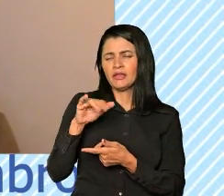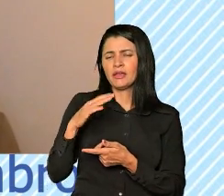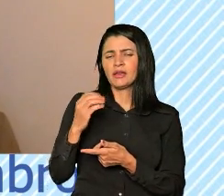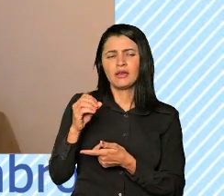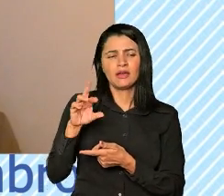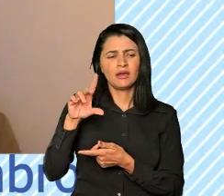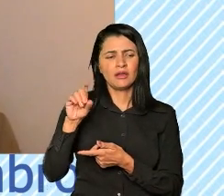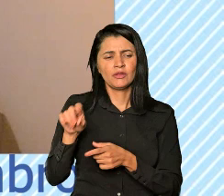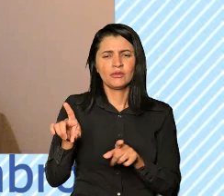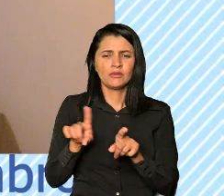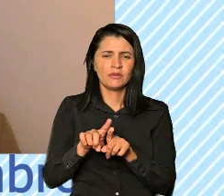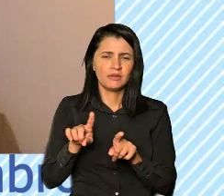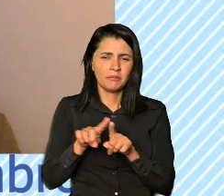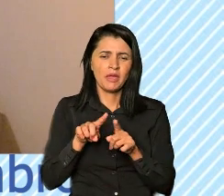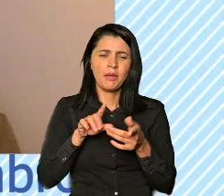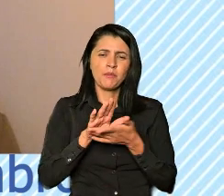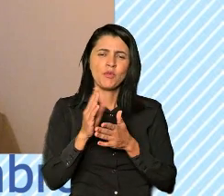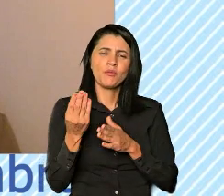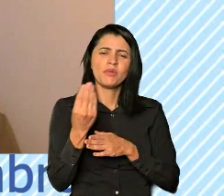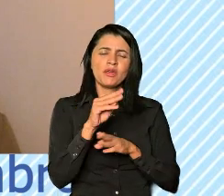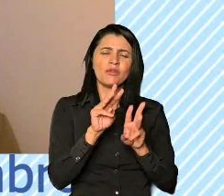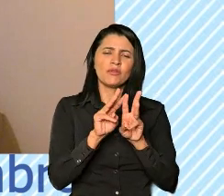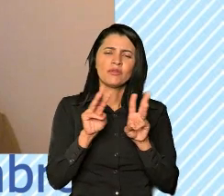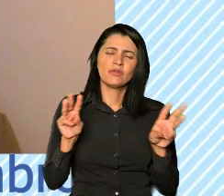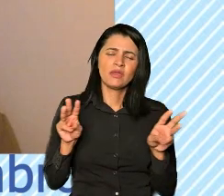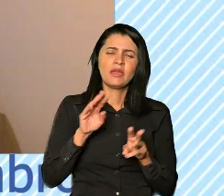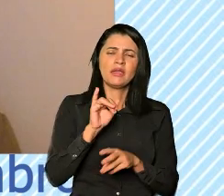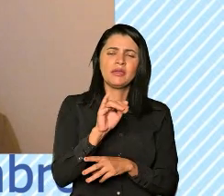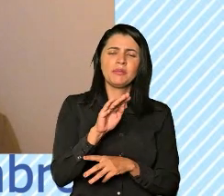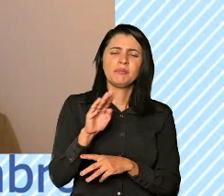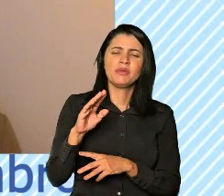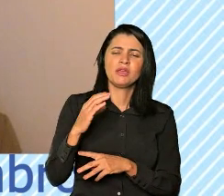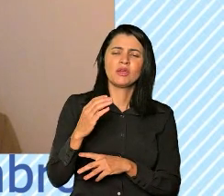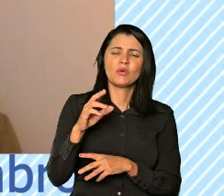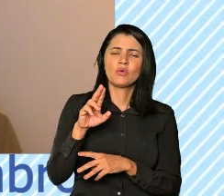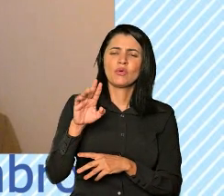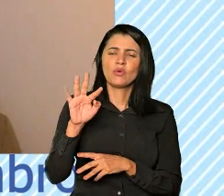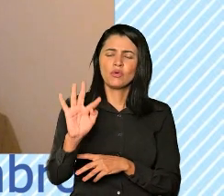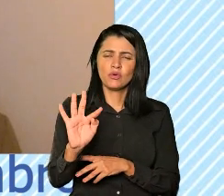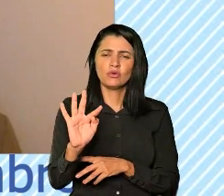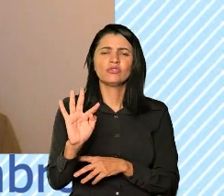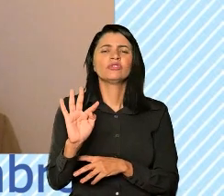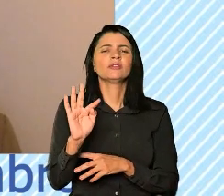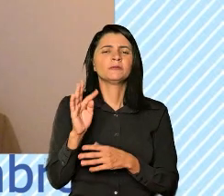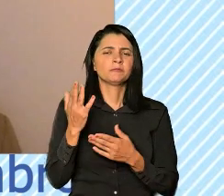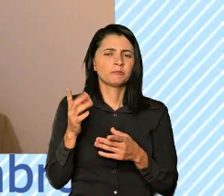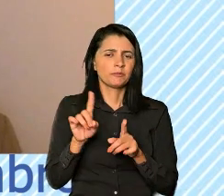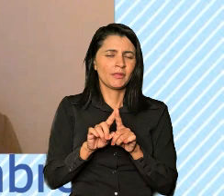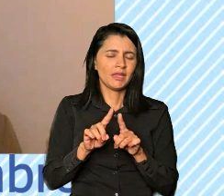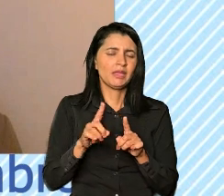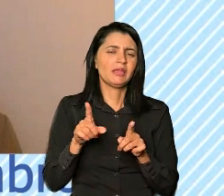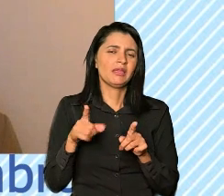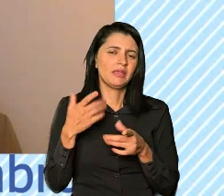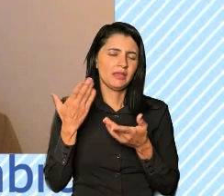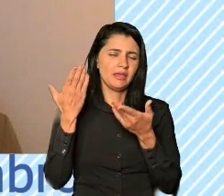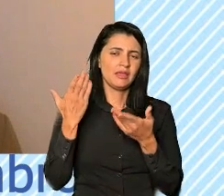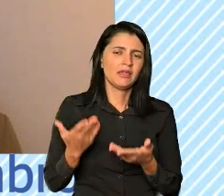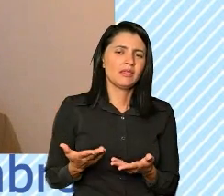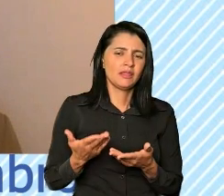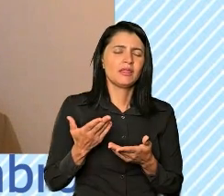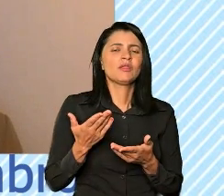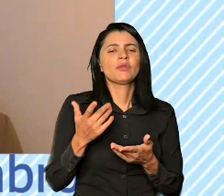o Ricardo também, que são publicados no site do IBDCUT, e no blog do Estadão, do